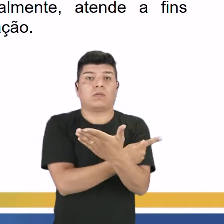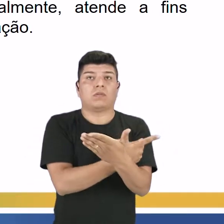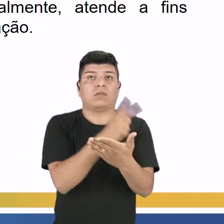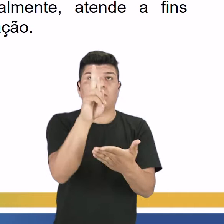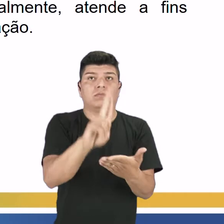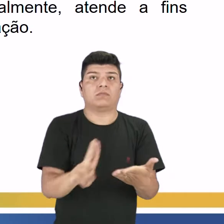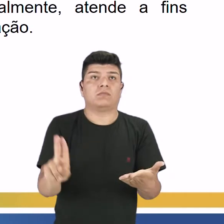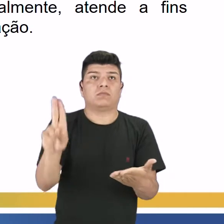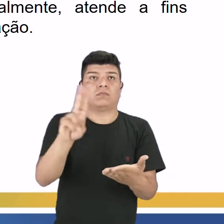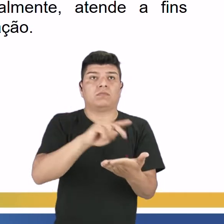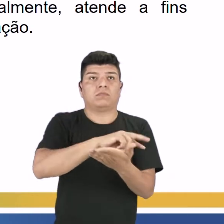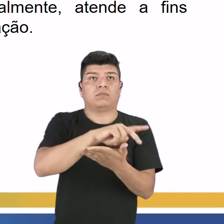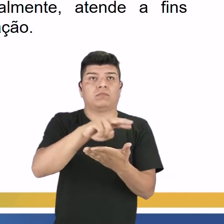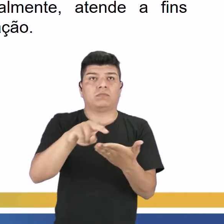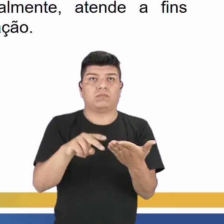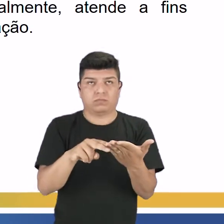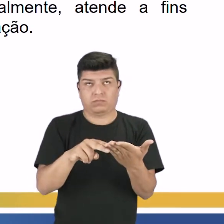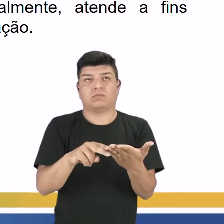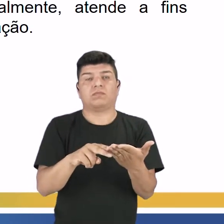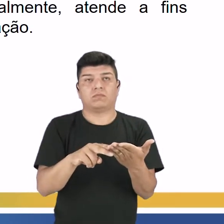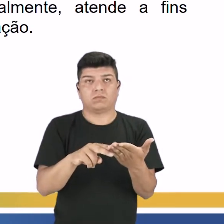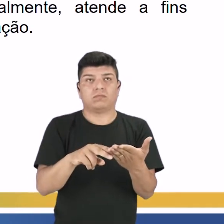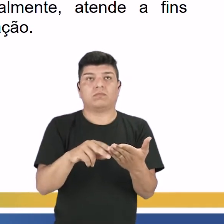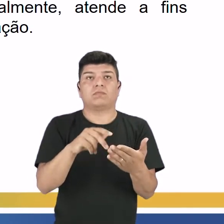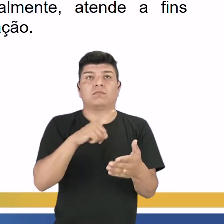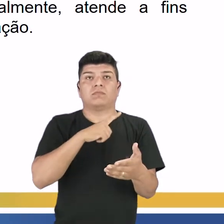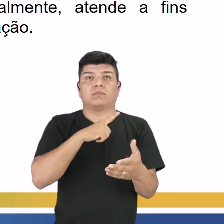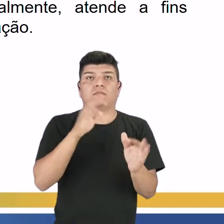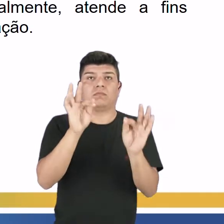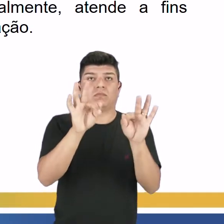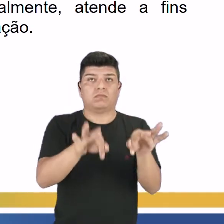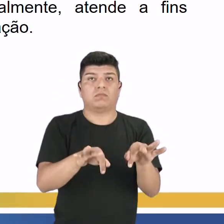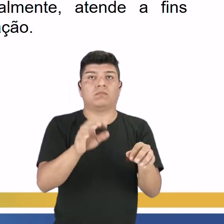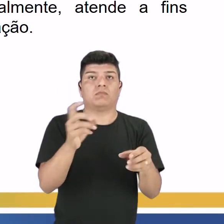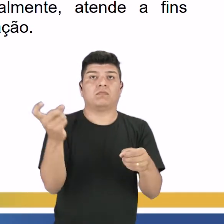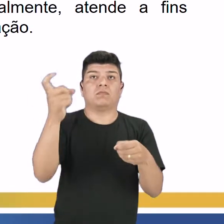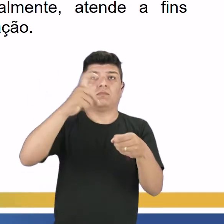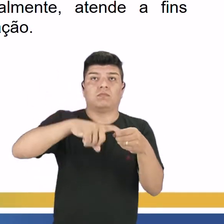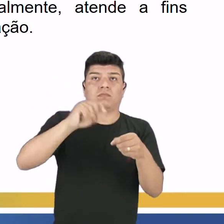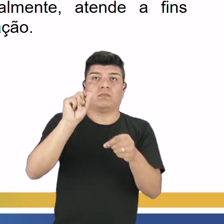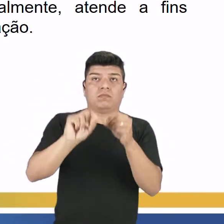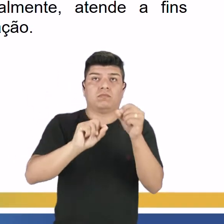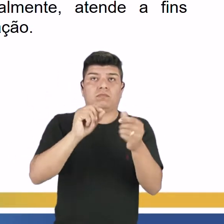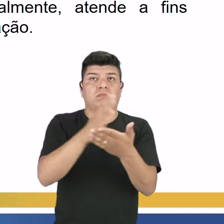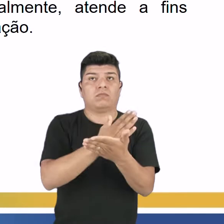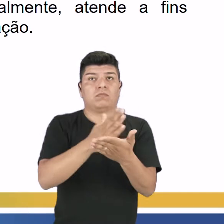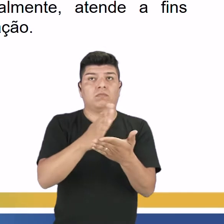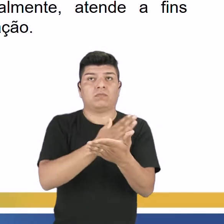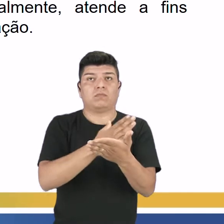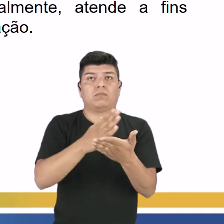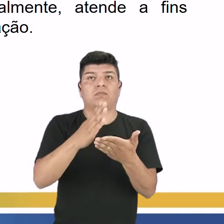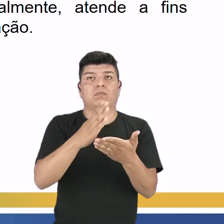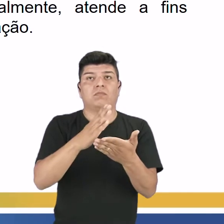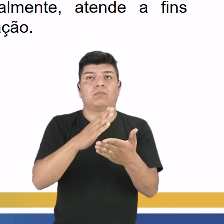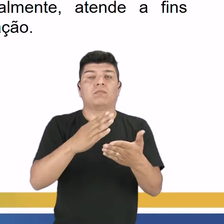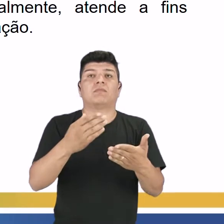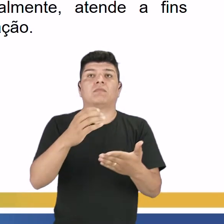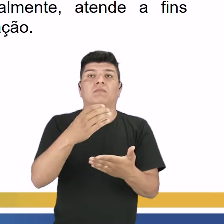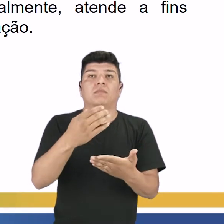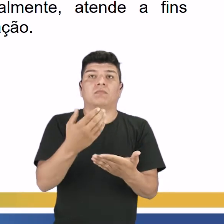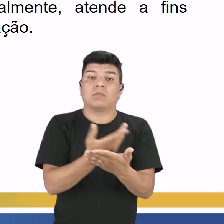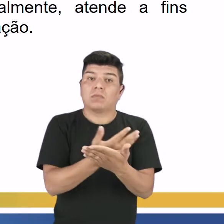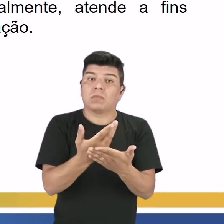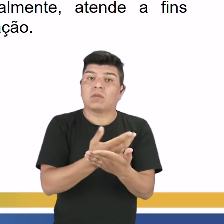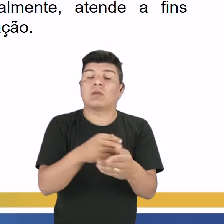com a utilização de diversas espécies e tem por finalidade a restituição de alguma função